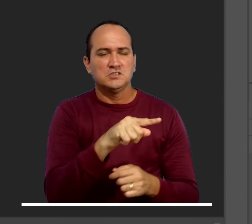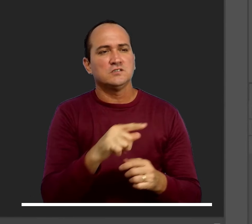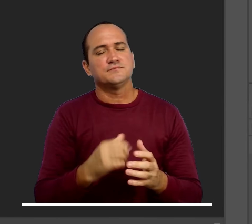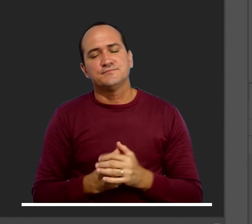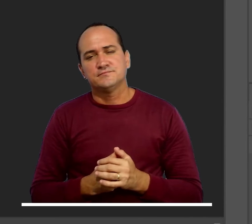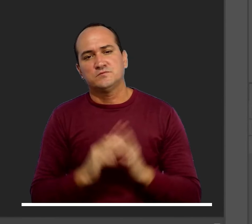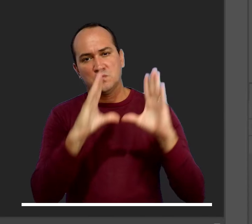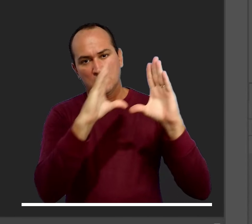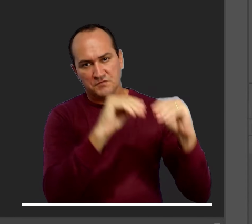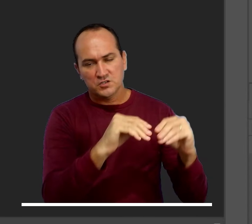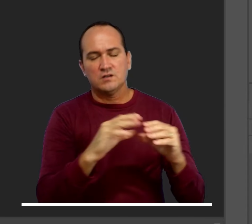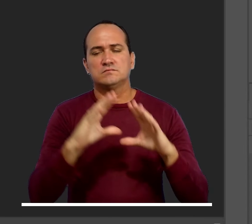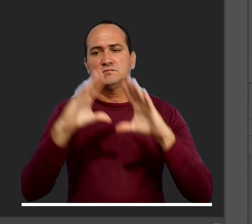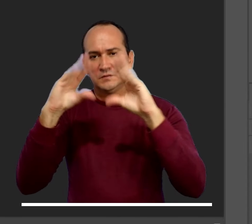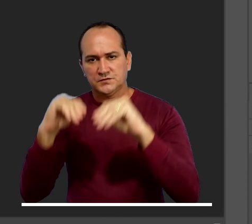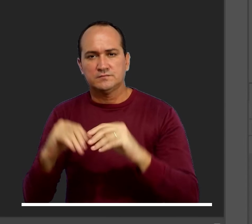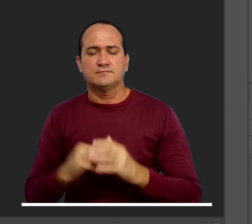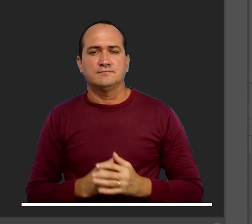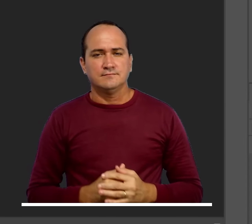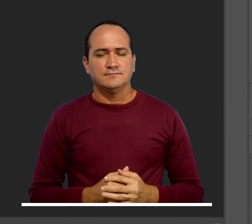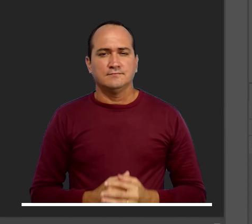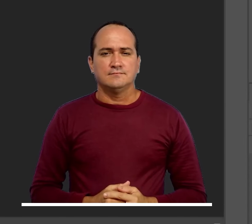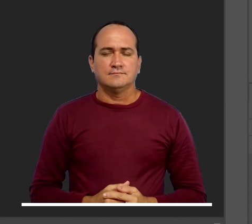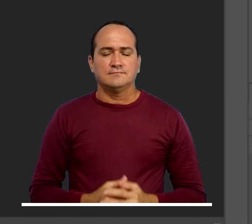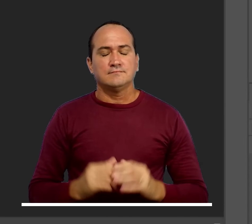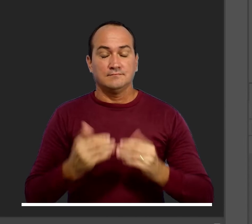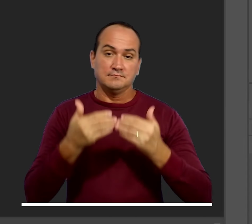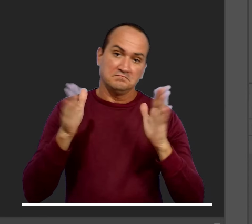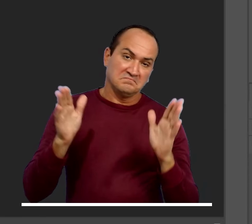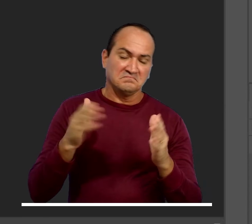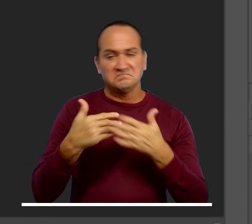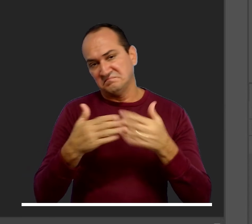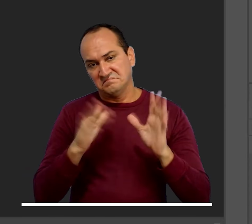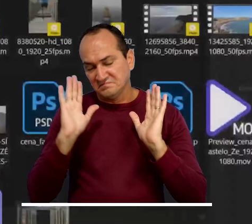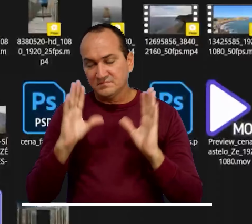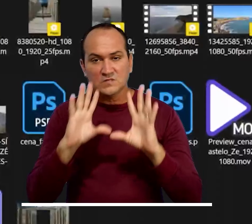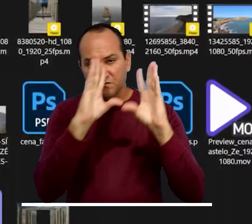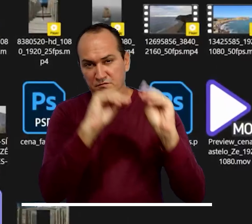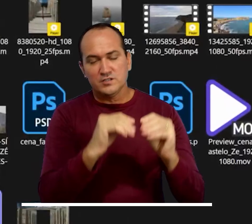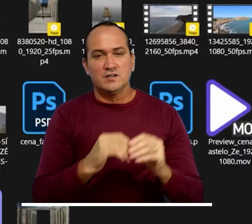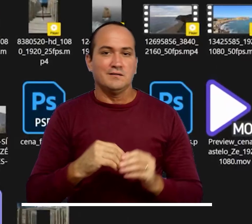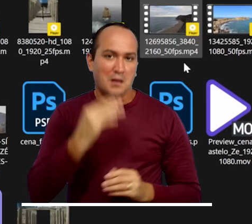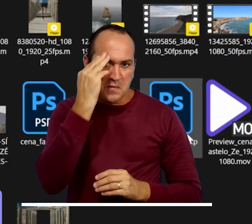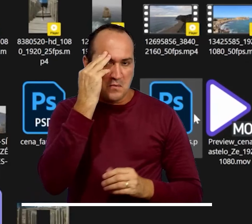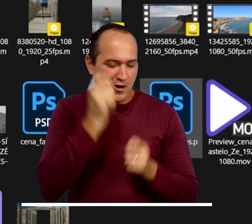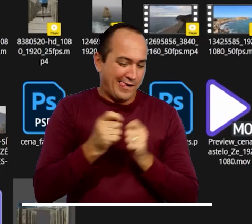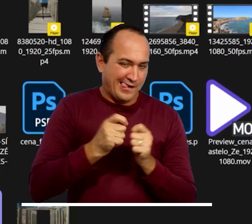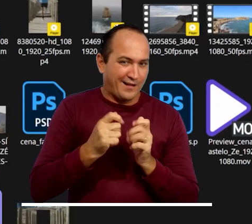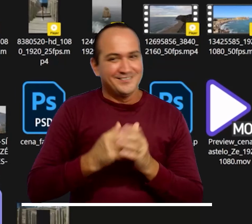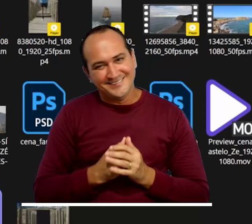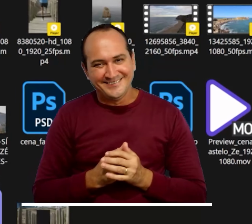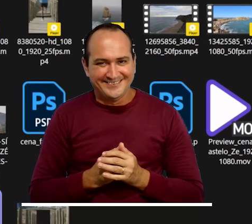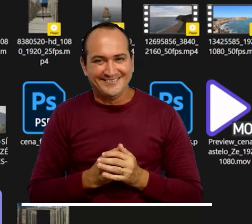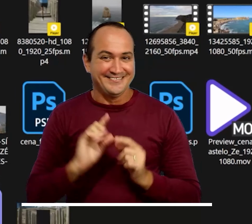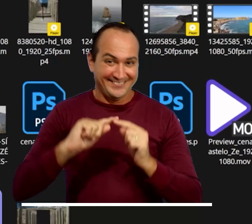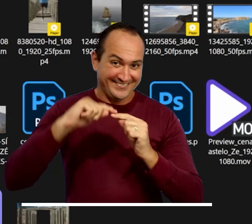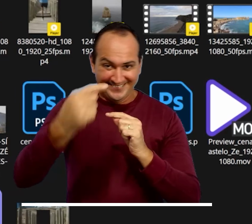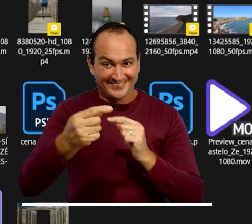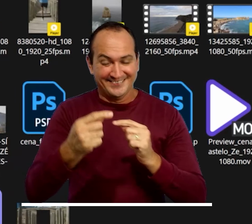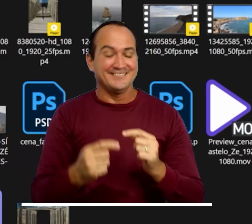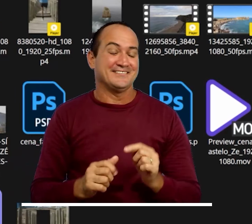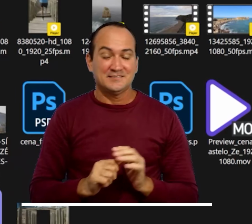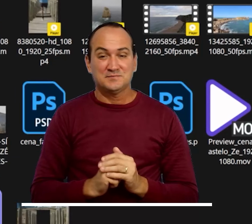lá. Posso fechar o Photoshop ou simplesmente deixar aberto também, tanto faz. Vou fechar para economizar memória. E vou lá para o